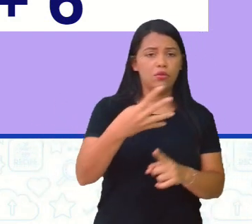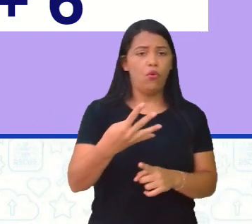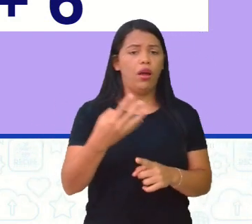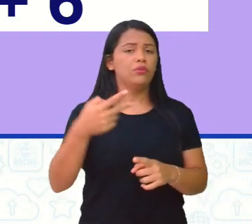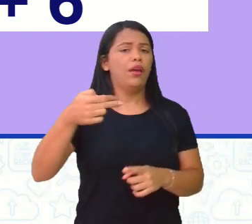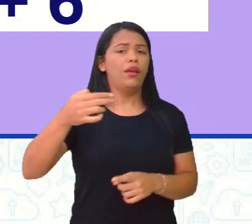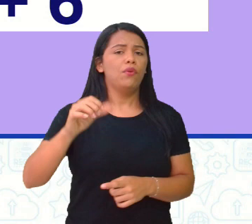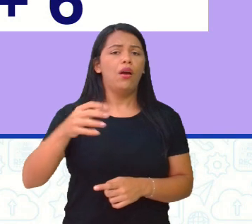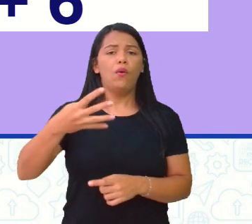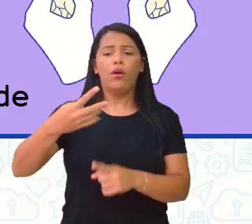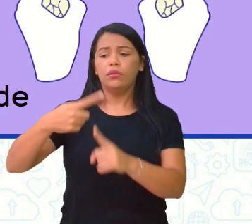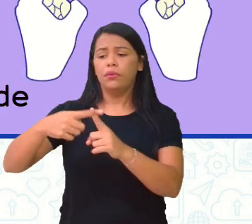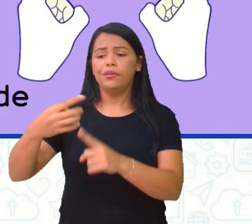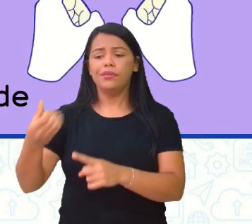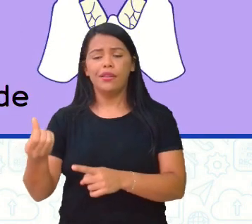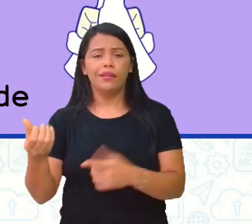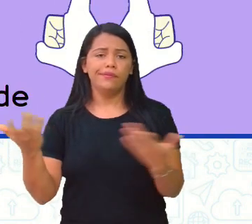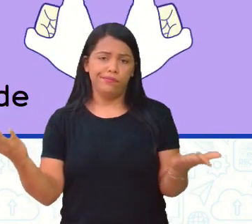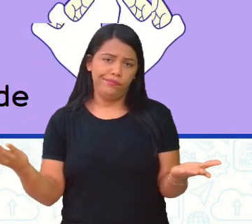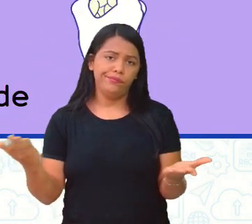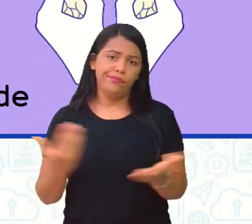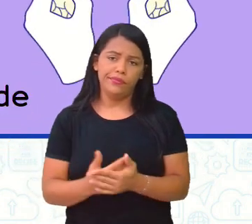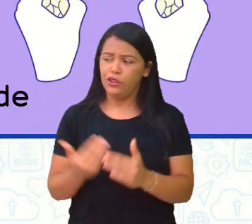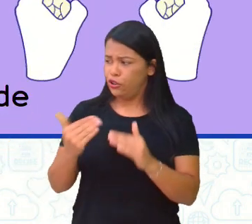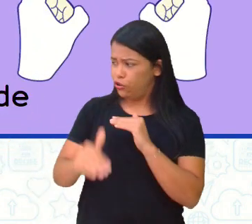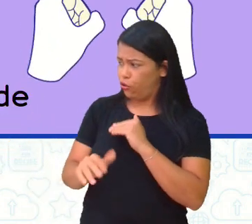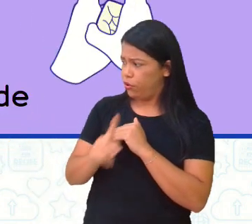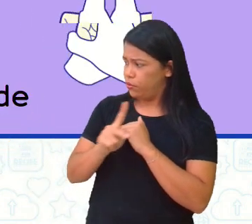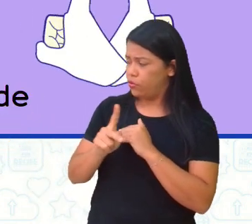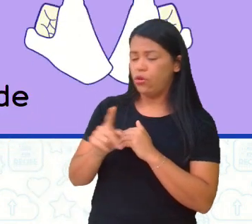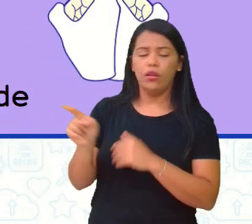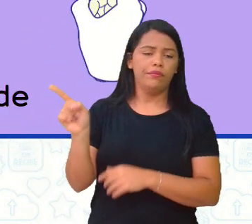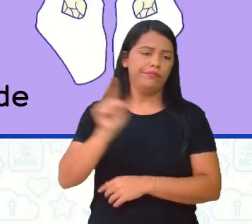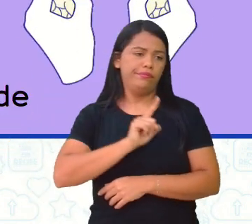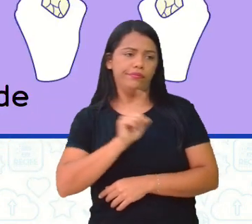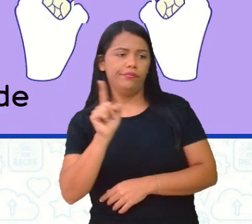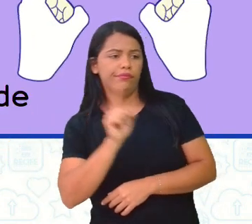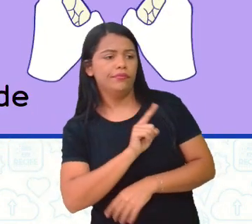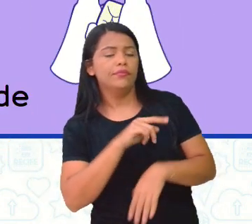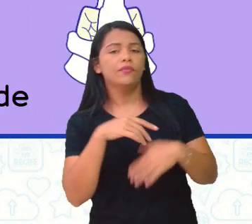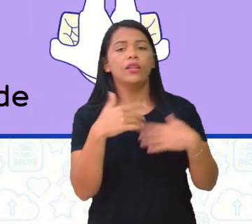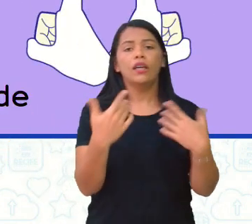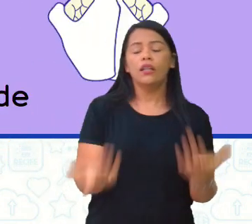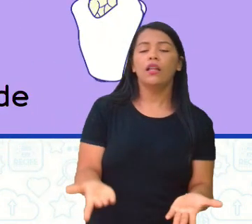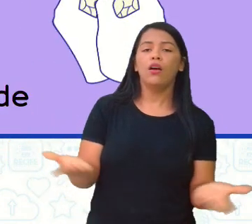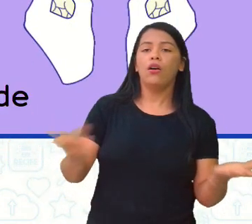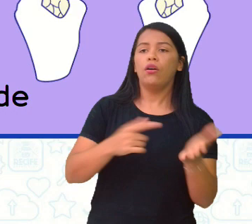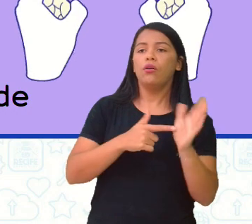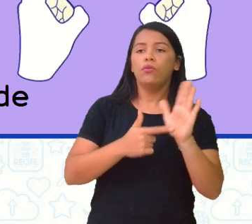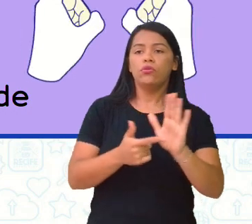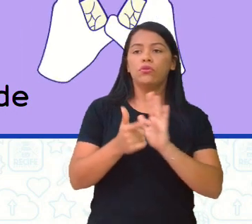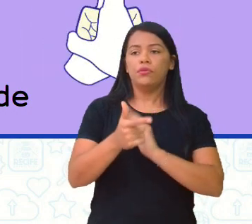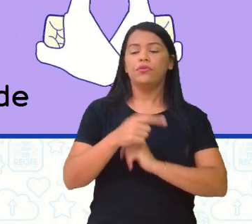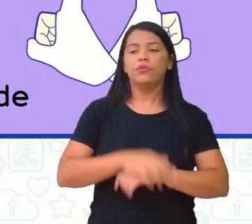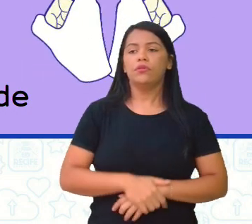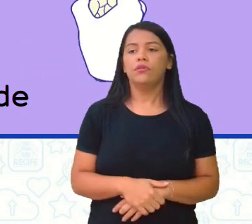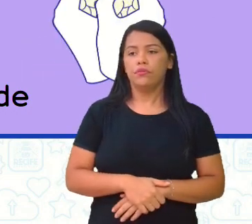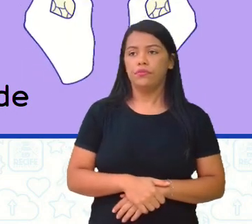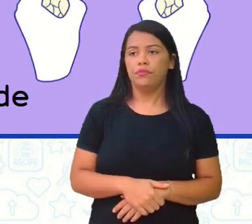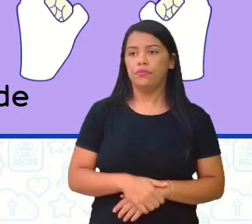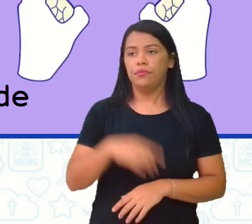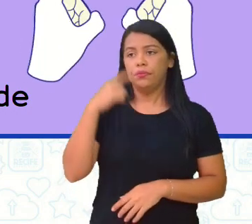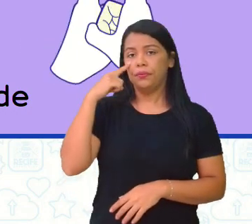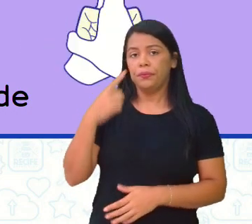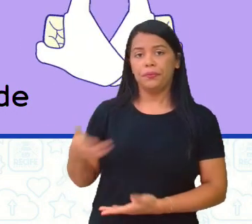jeito nenhum. Pois é. E aqui, o que foi que eu fiz? Traz para mim. Aqui, gente,